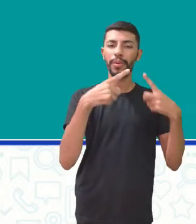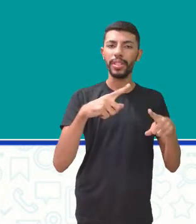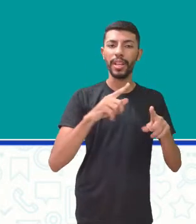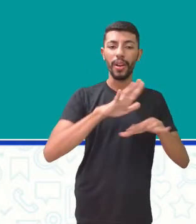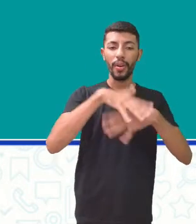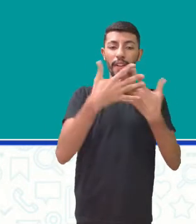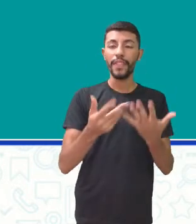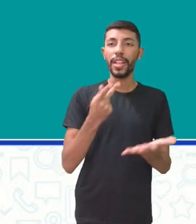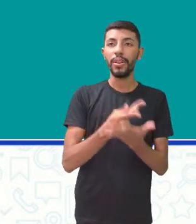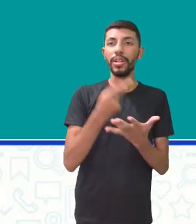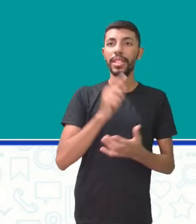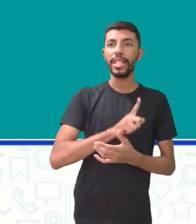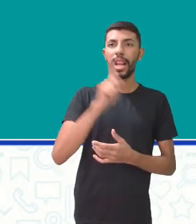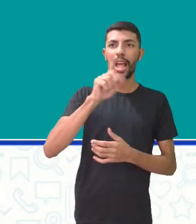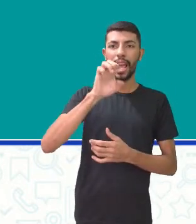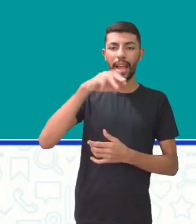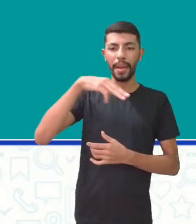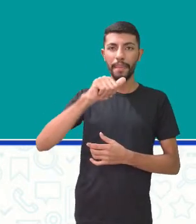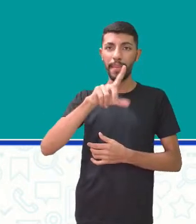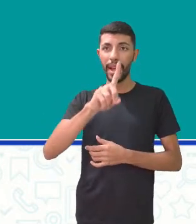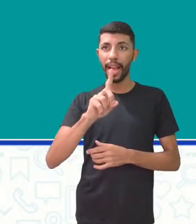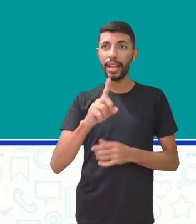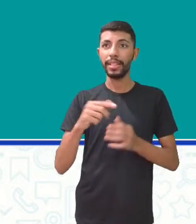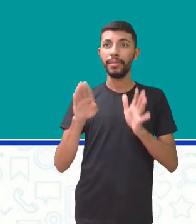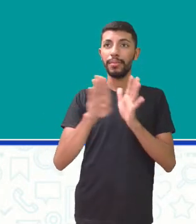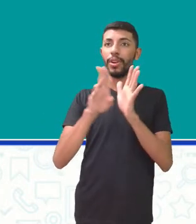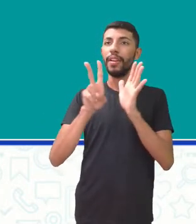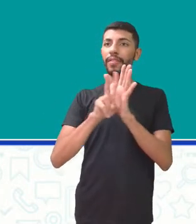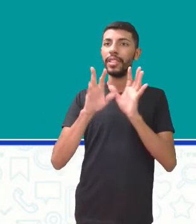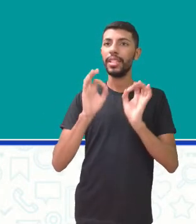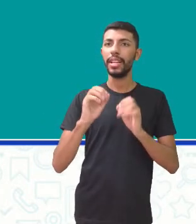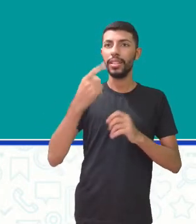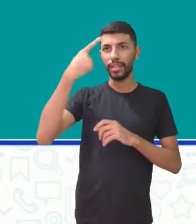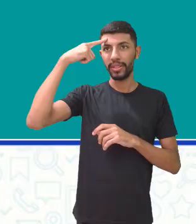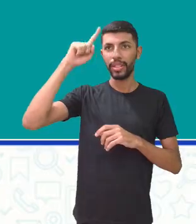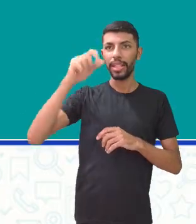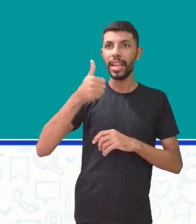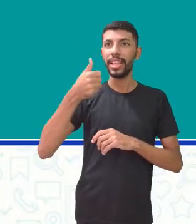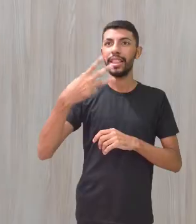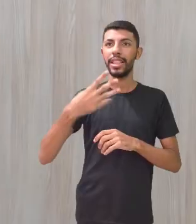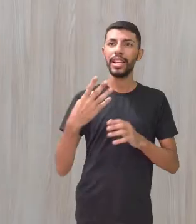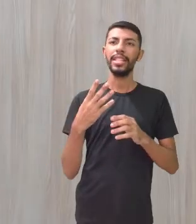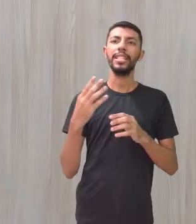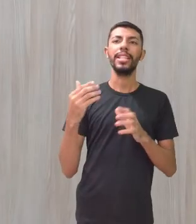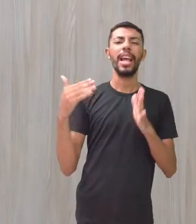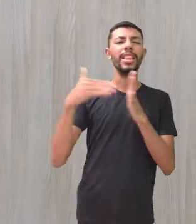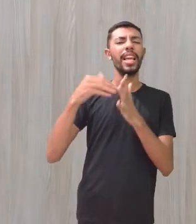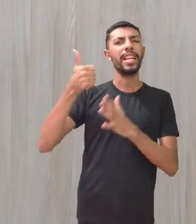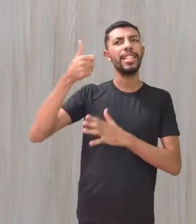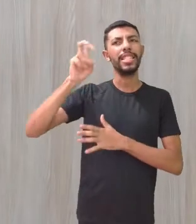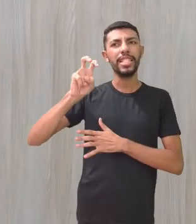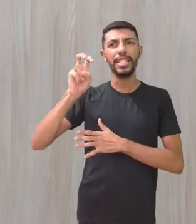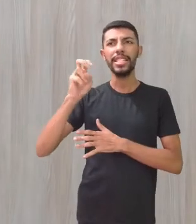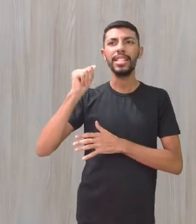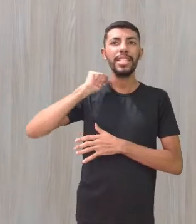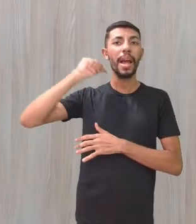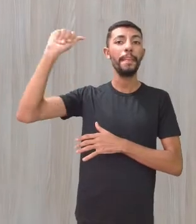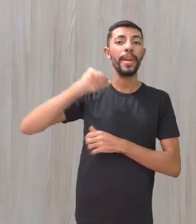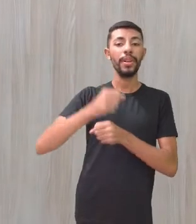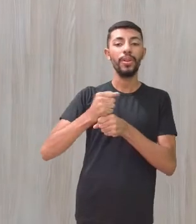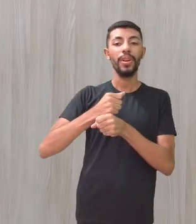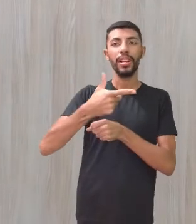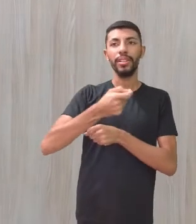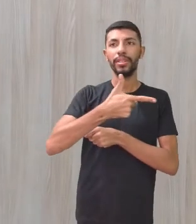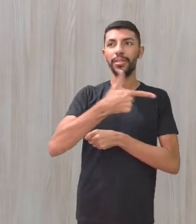na Boa Vista, de 13 a 15 de abril de 2022. Dá tempo de se inscrever, professora? Sim, dá sim. De 13 a 15 de